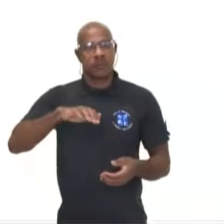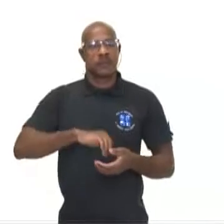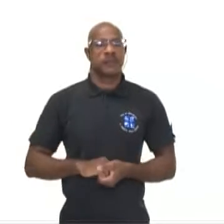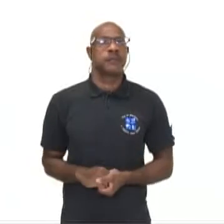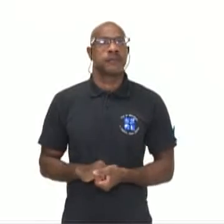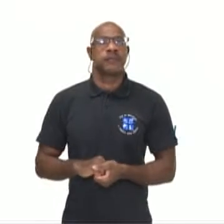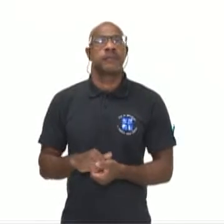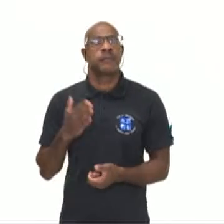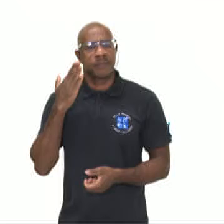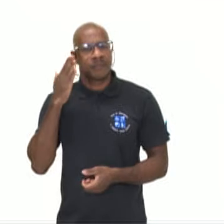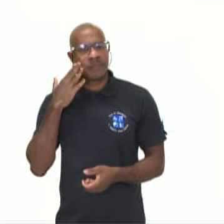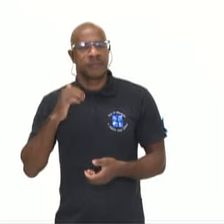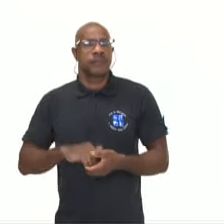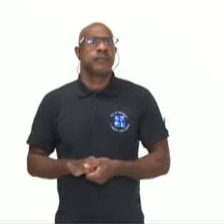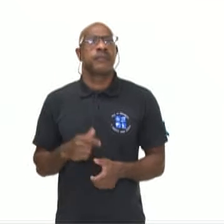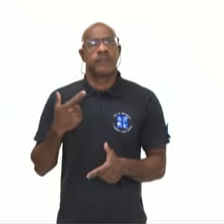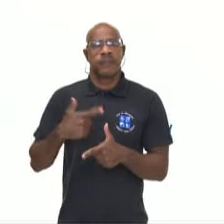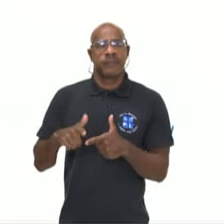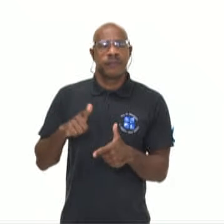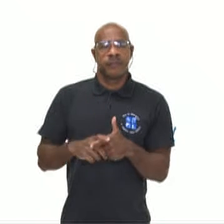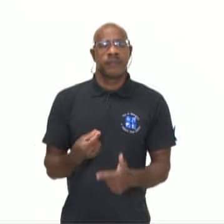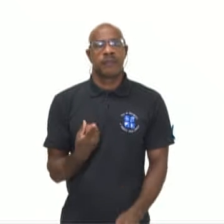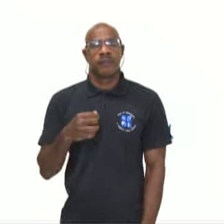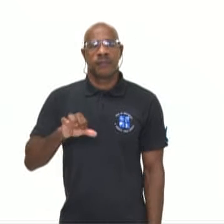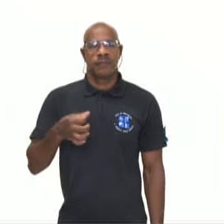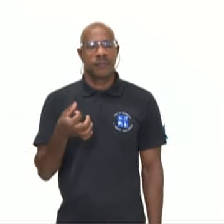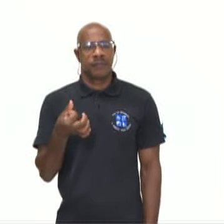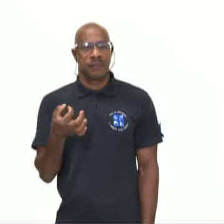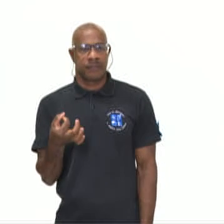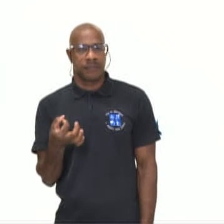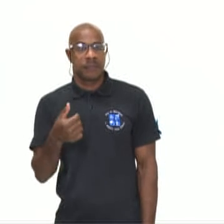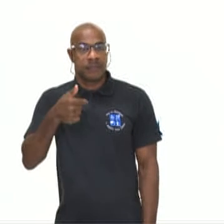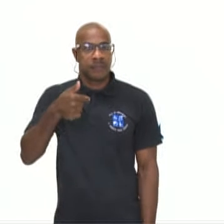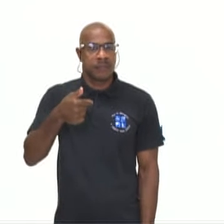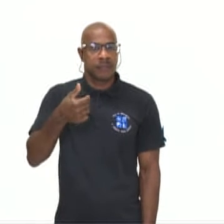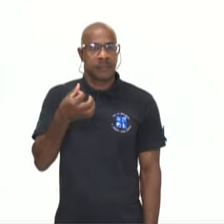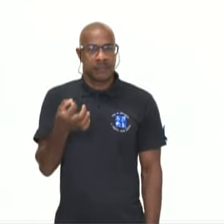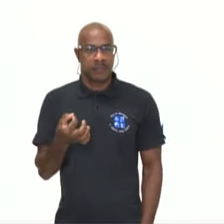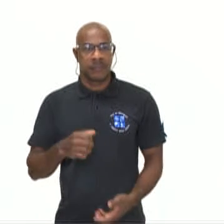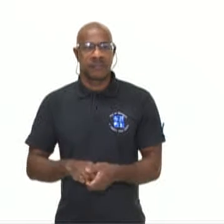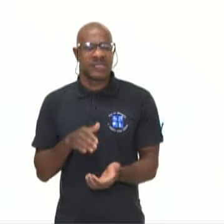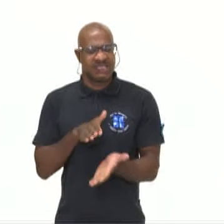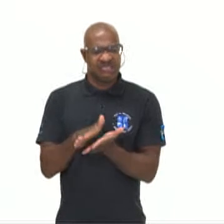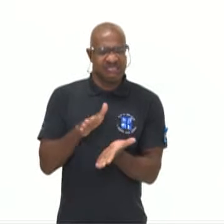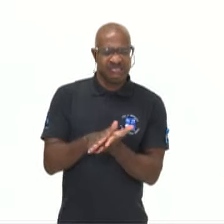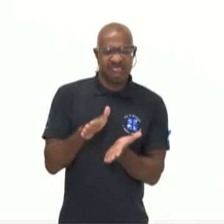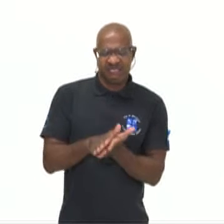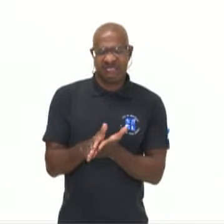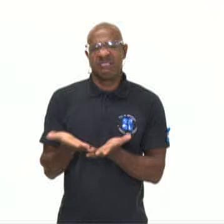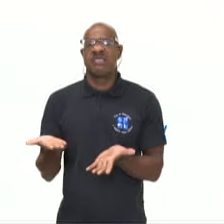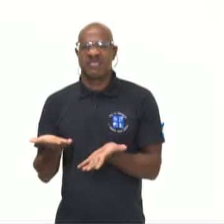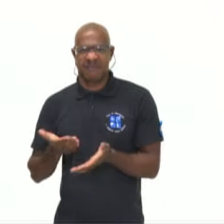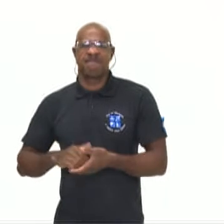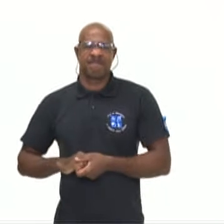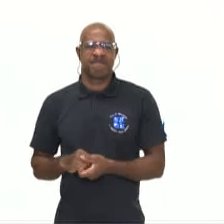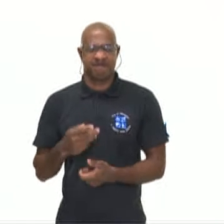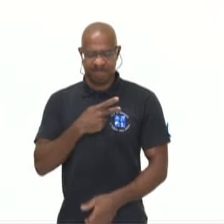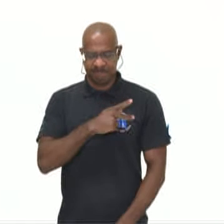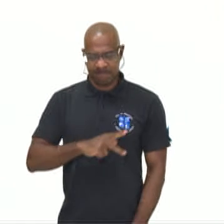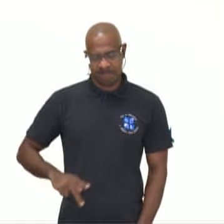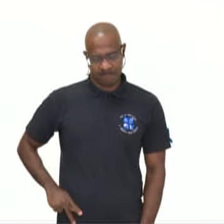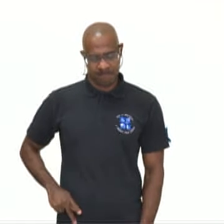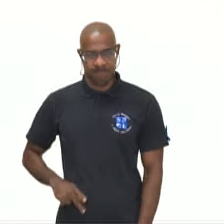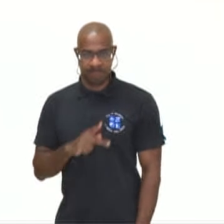Apesar das crises da década de 60, devido a gastos públicos e da crise do petróleo dos anos